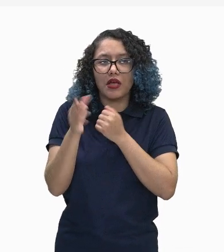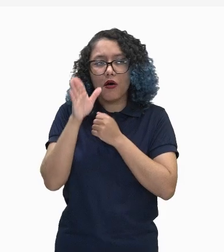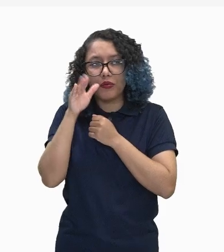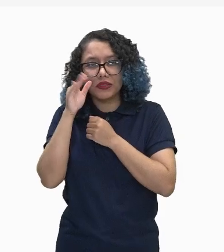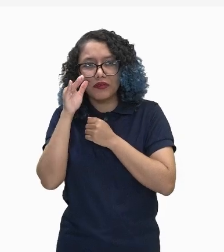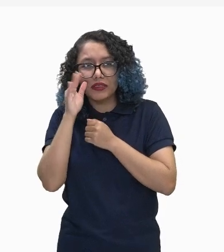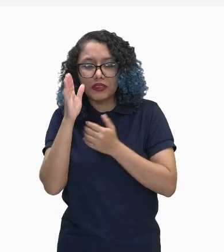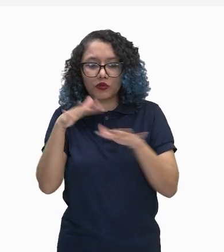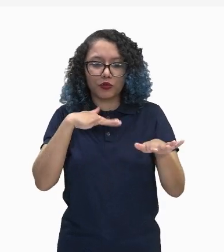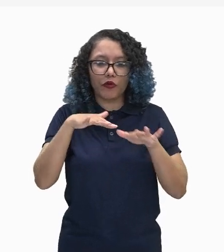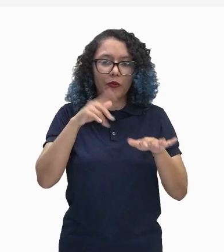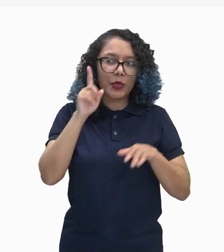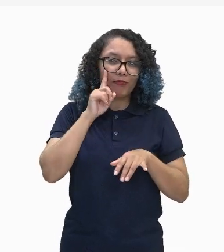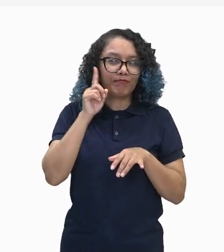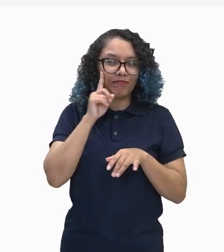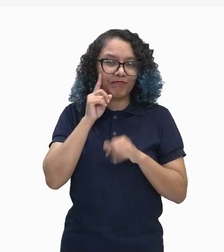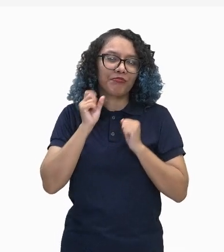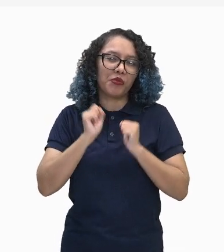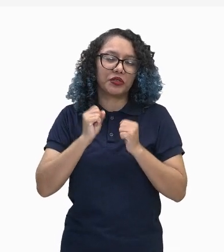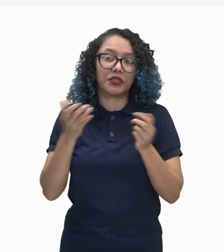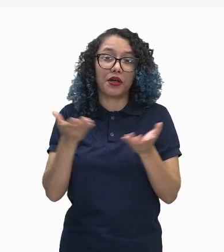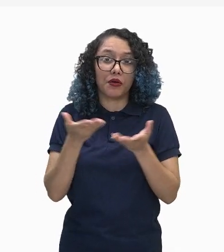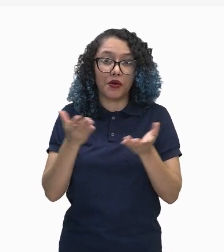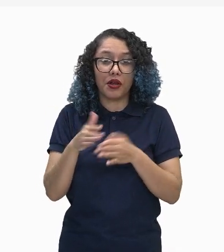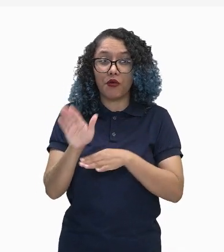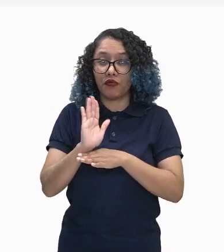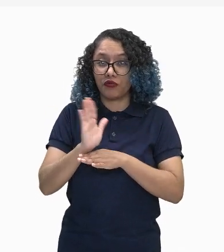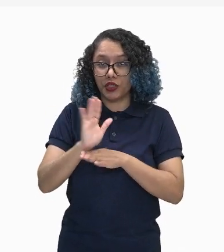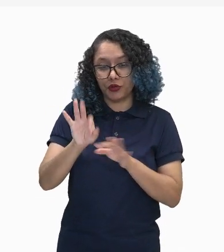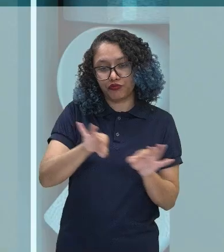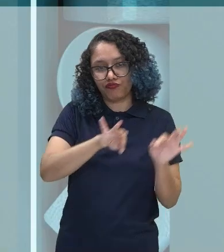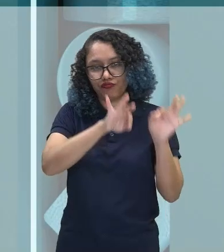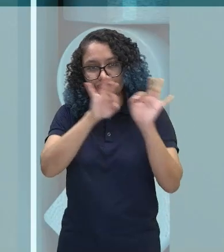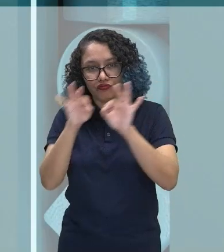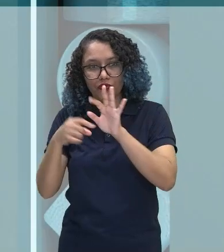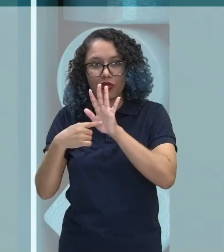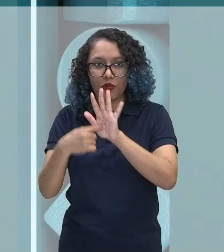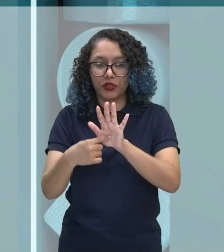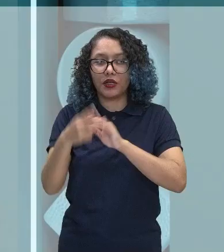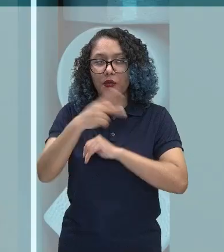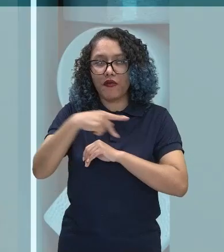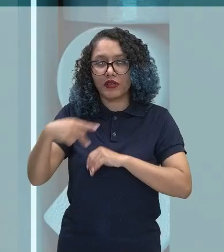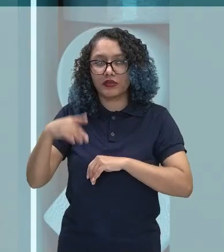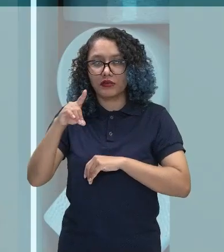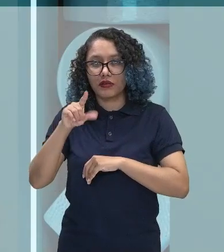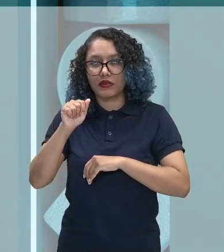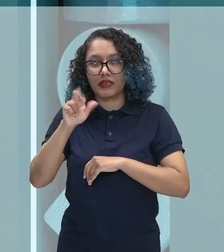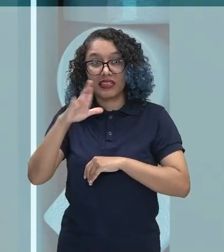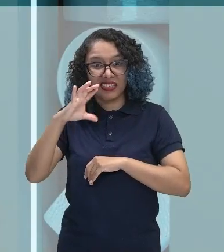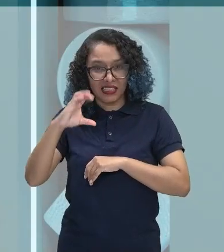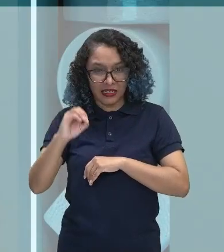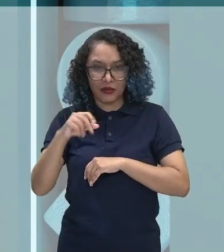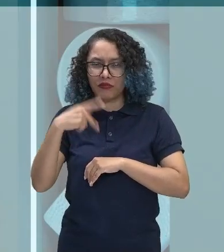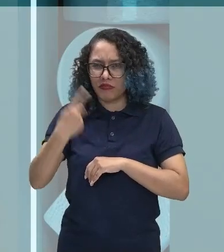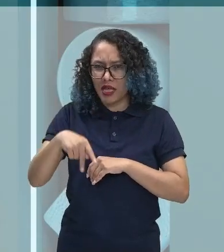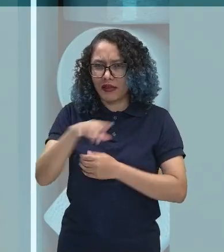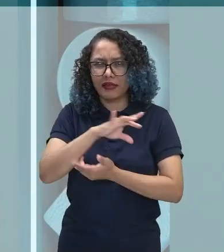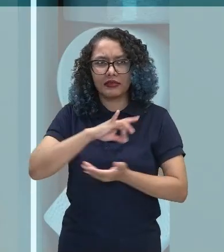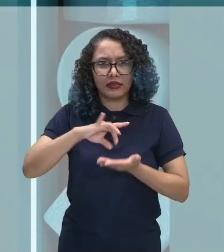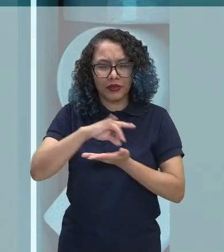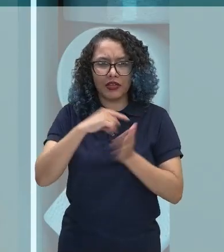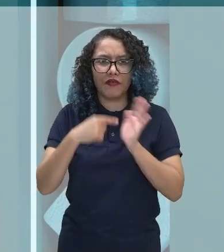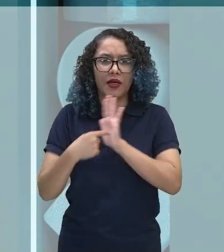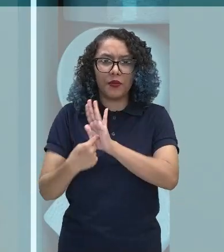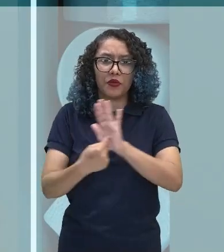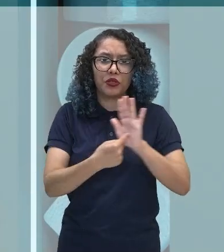movimentos cotidianos. Vamos assistir a um vídeo do professor Dário, daqui do Centro de Mídia, que vai mostrar